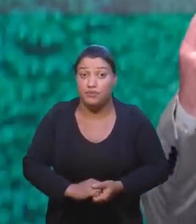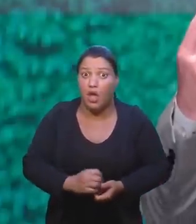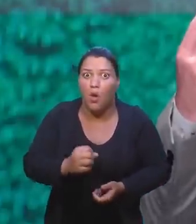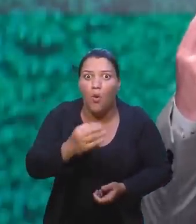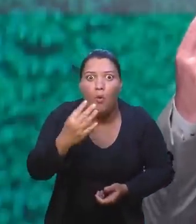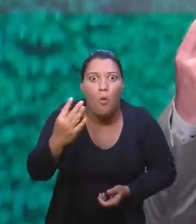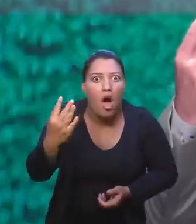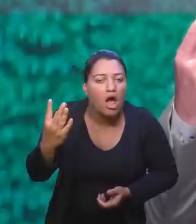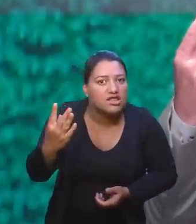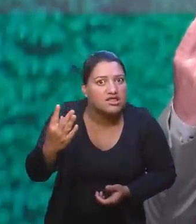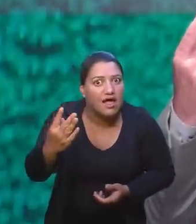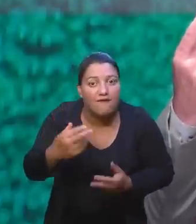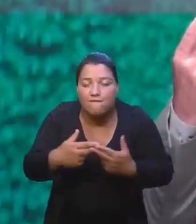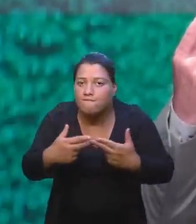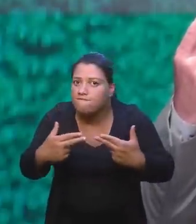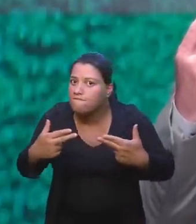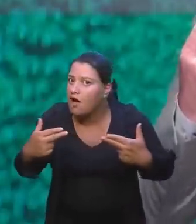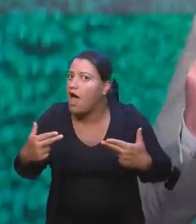Quantas vezes,